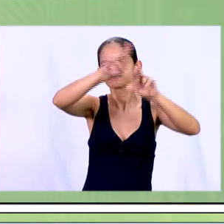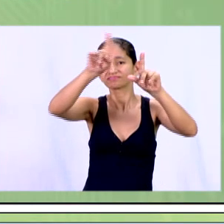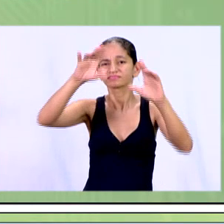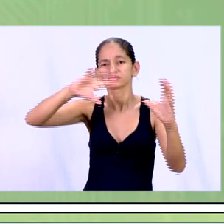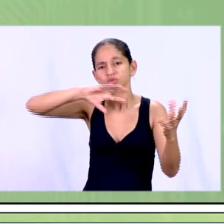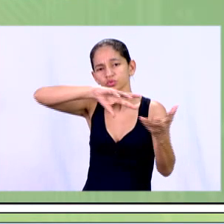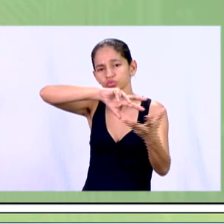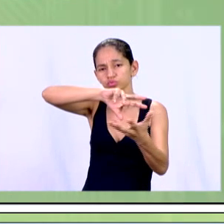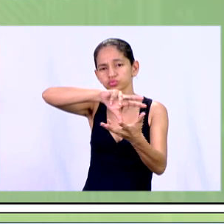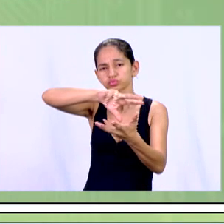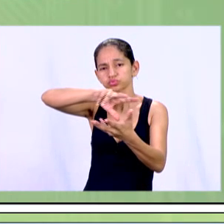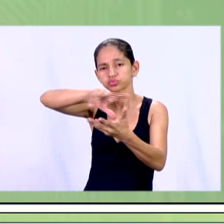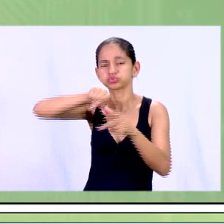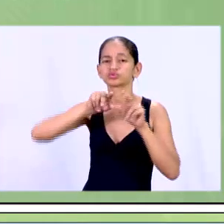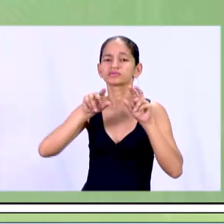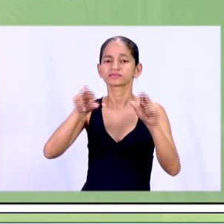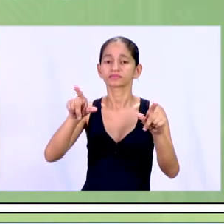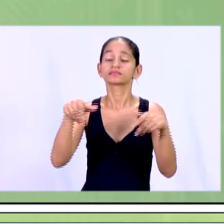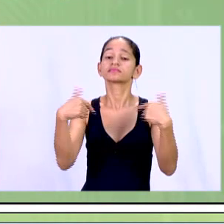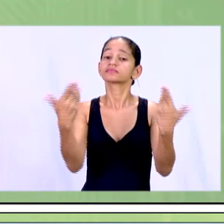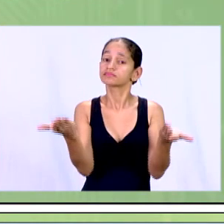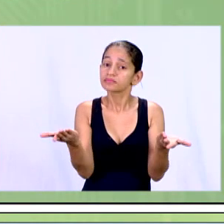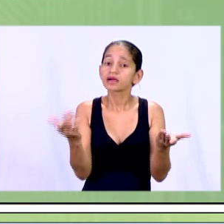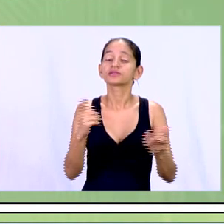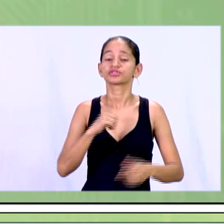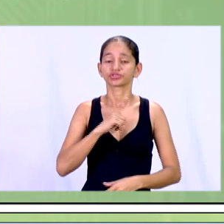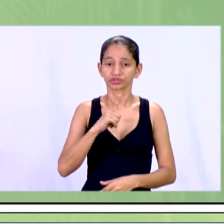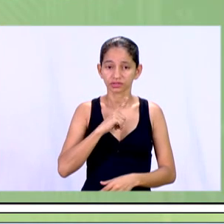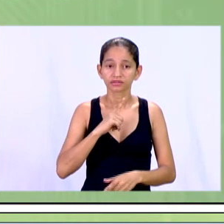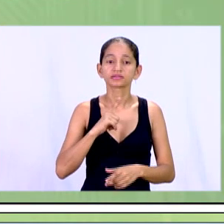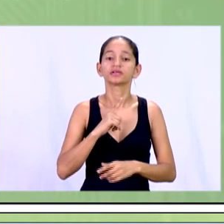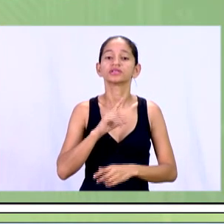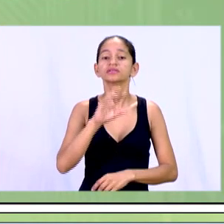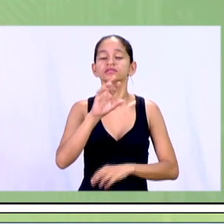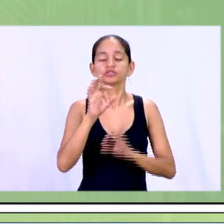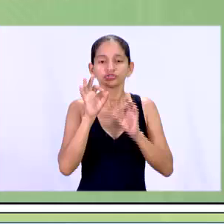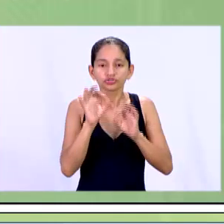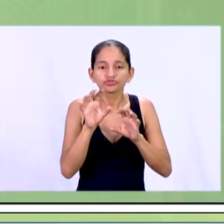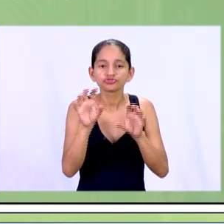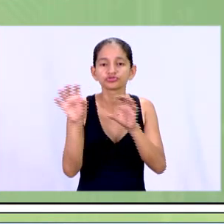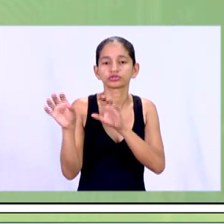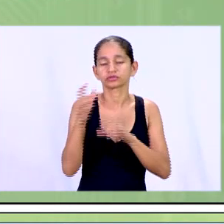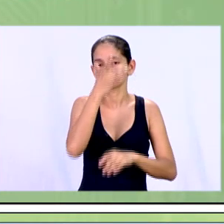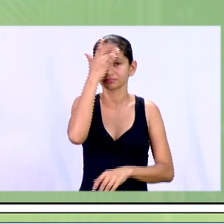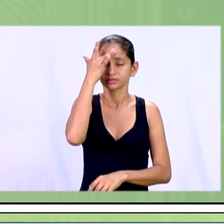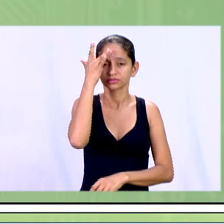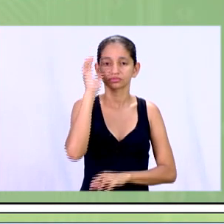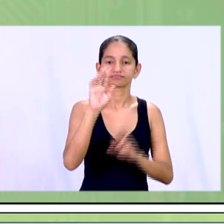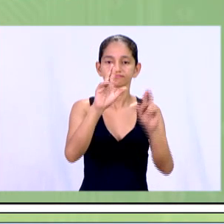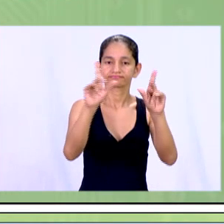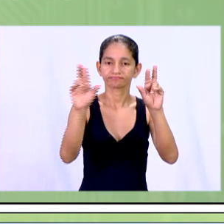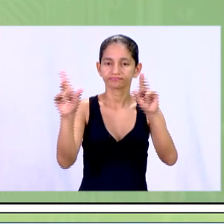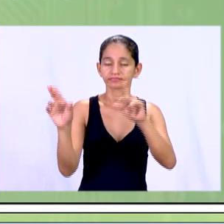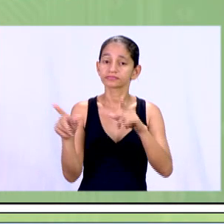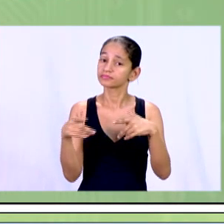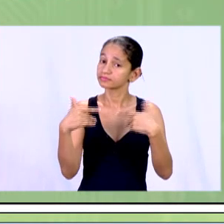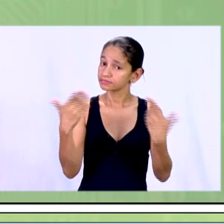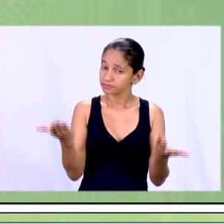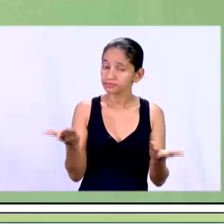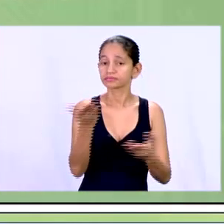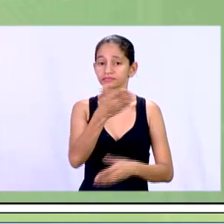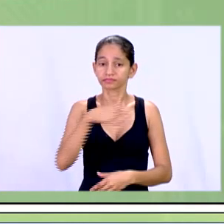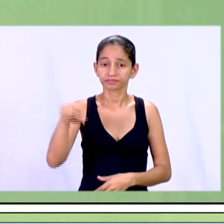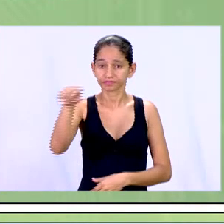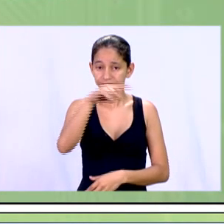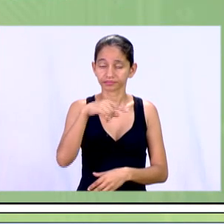diversos países, que existem etnias diferentes, né? E essas